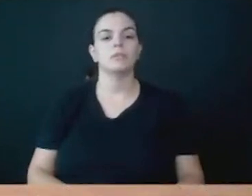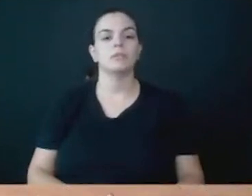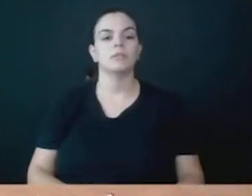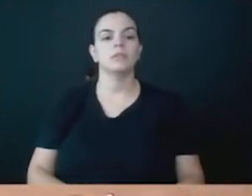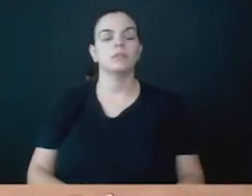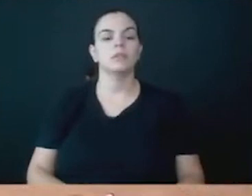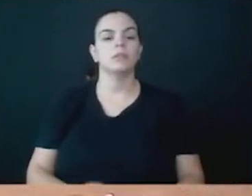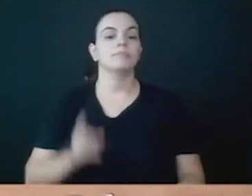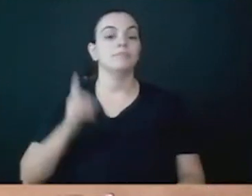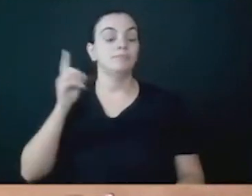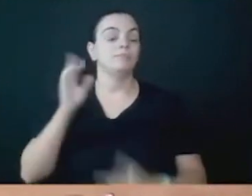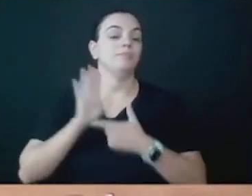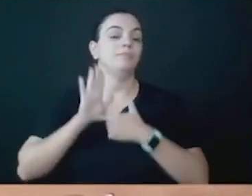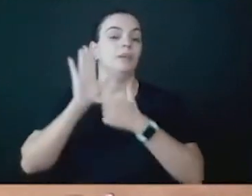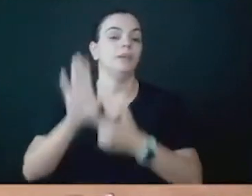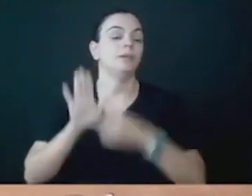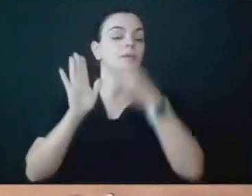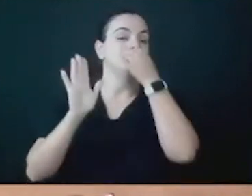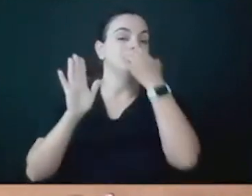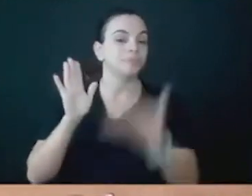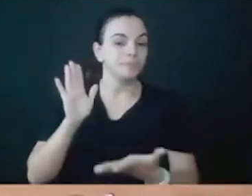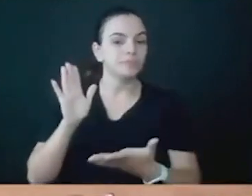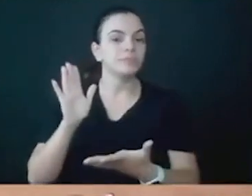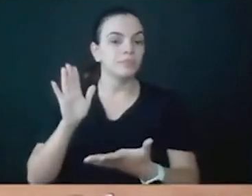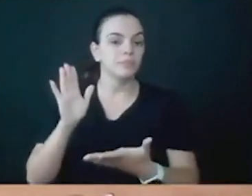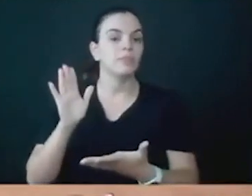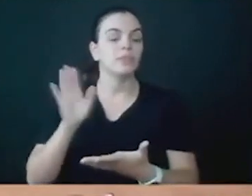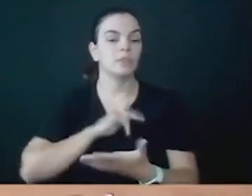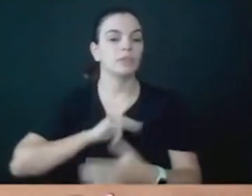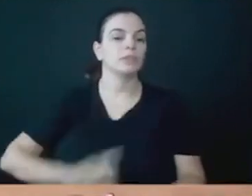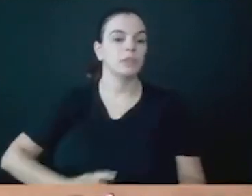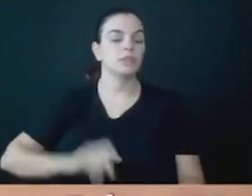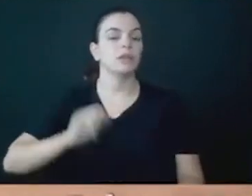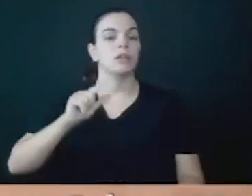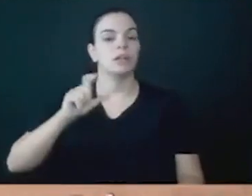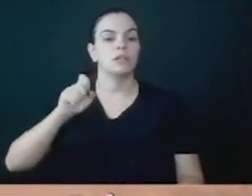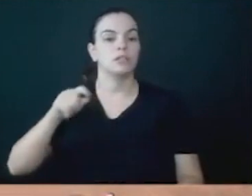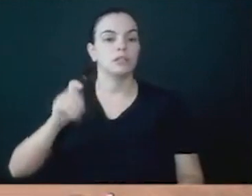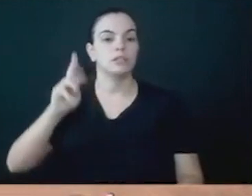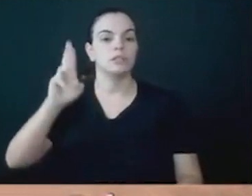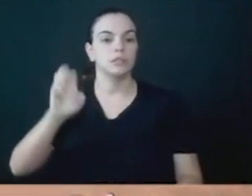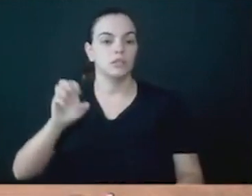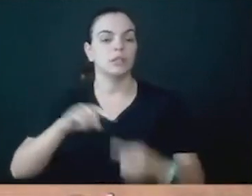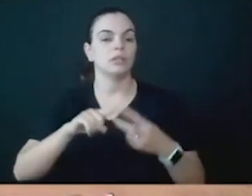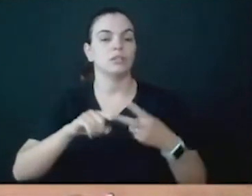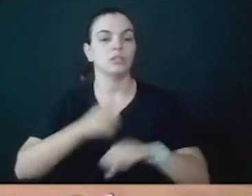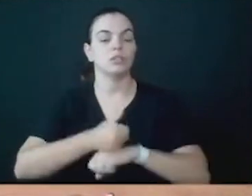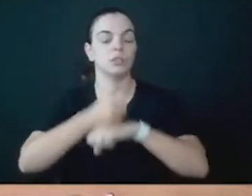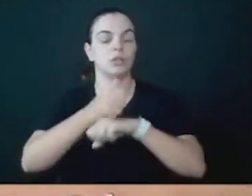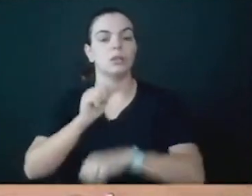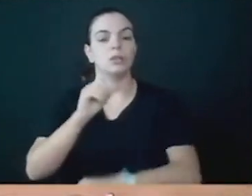muito bem apresentada pelo presidente Alexandre, pela diretora Adriane, mas se nós